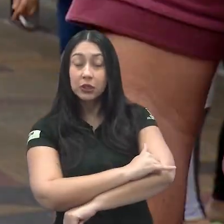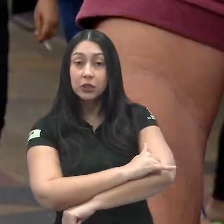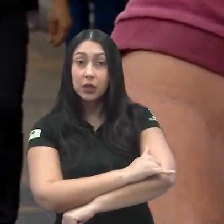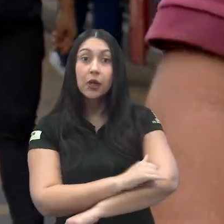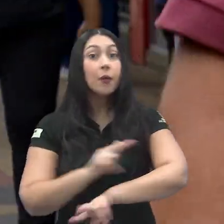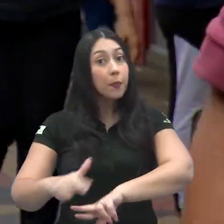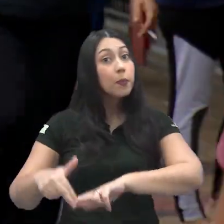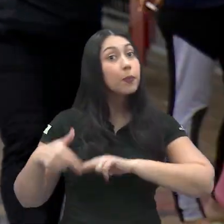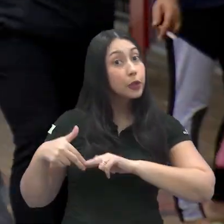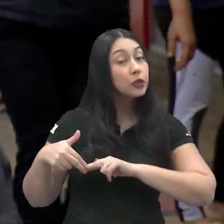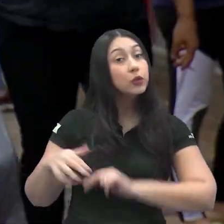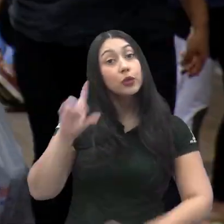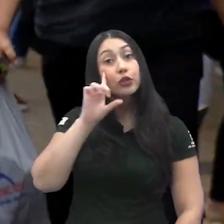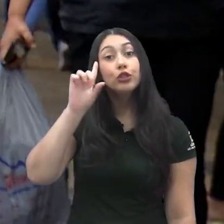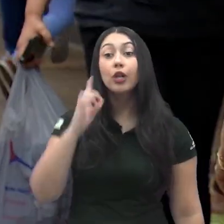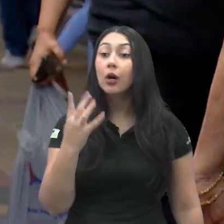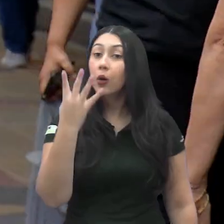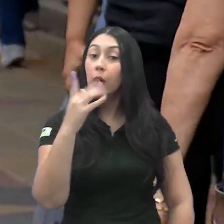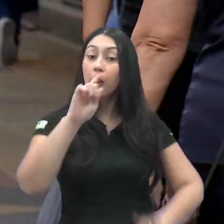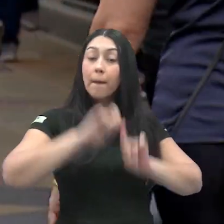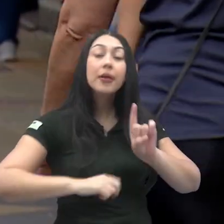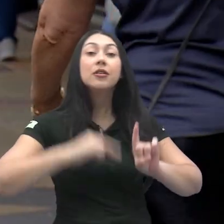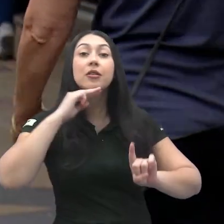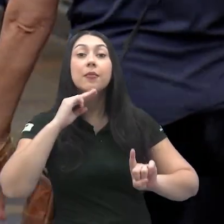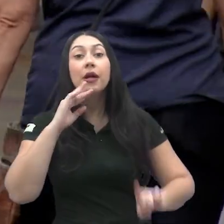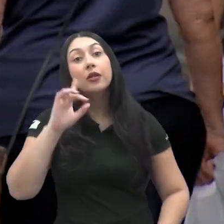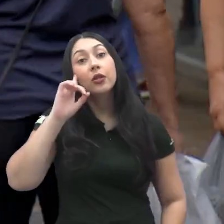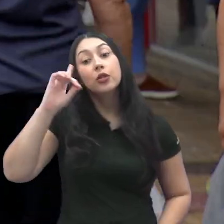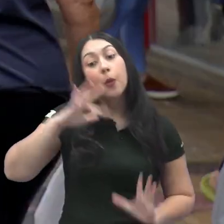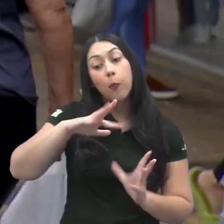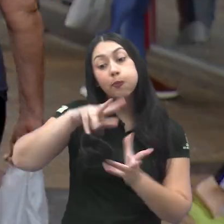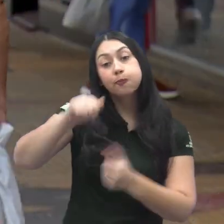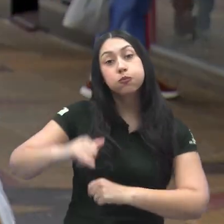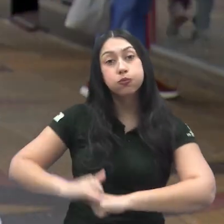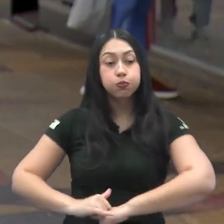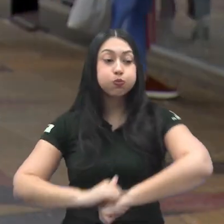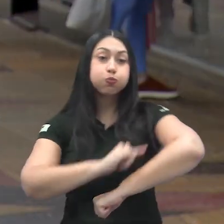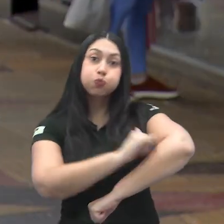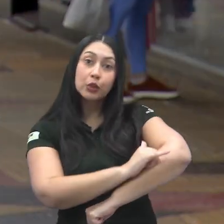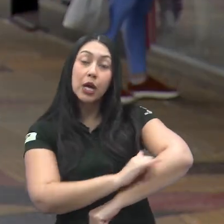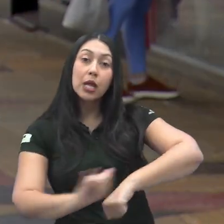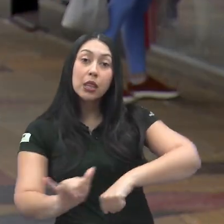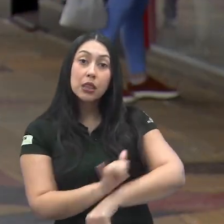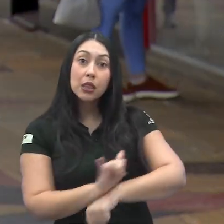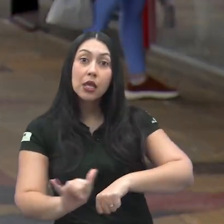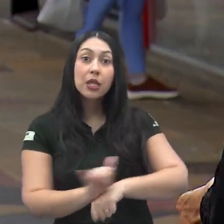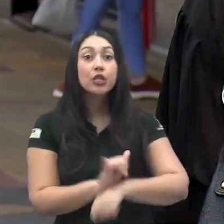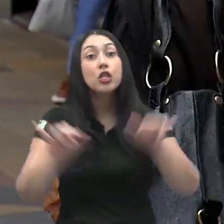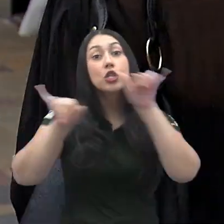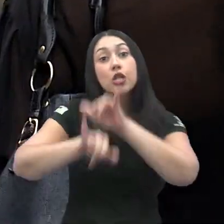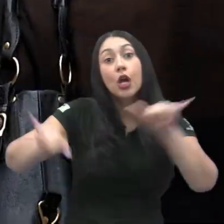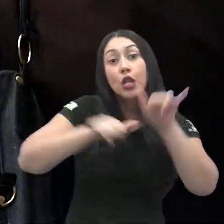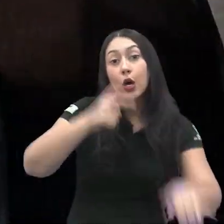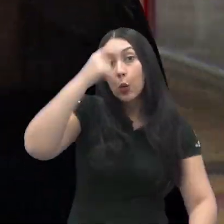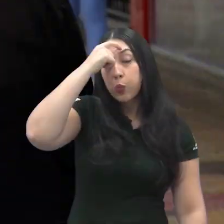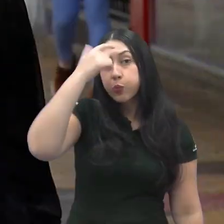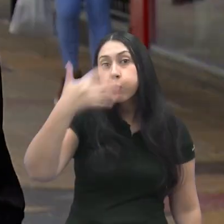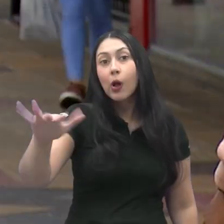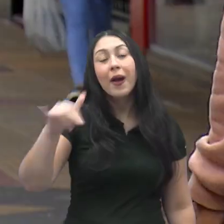obesidade. Diante desse cenário, o dia 4 de março, Dia Mundial da Obesidade, vem como forma de prevenção